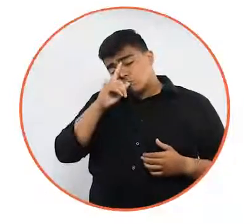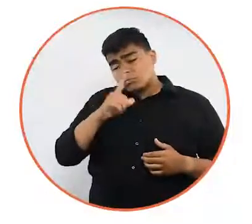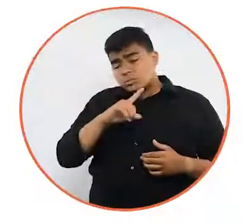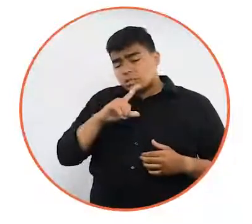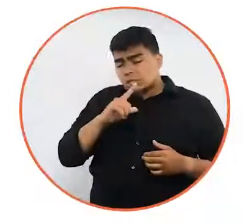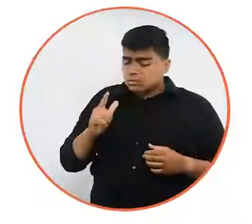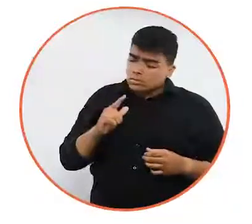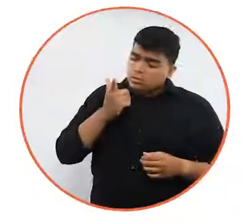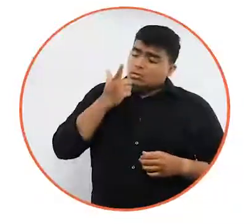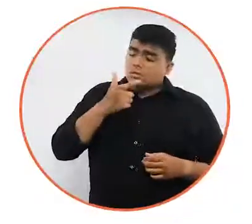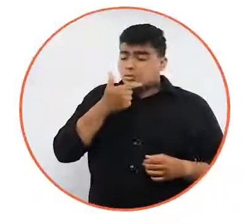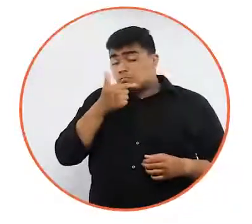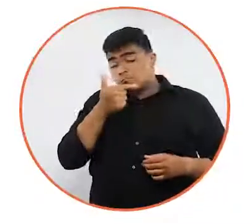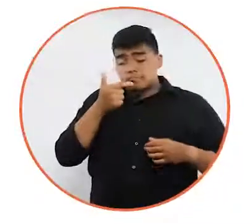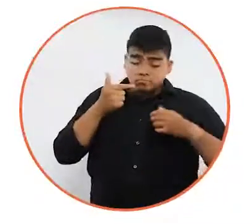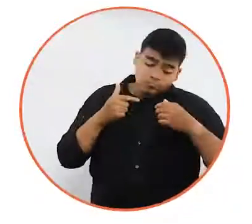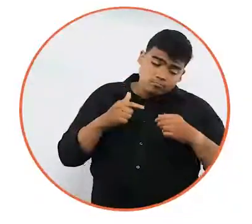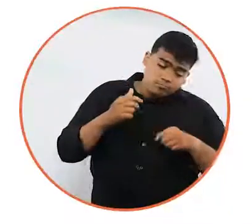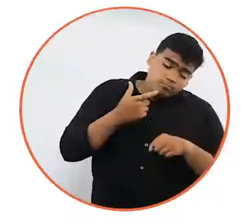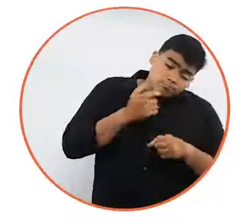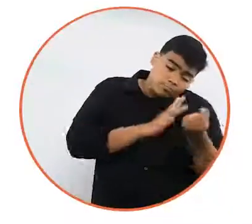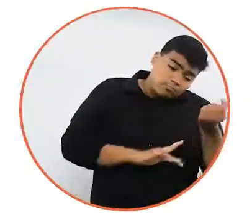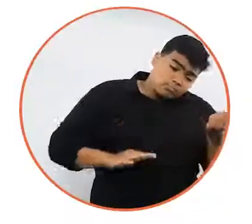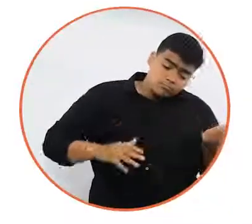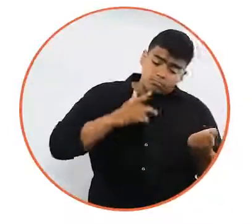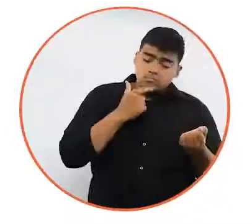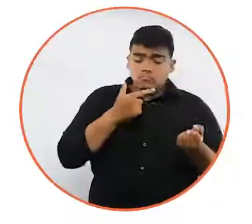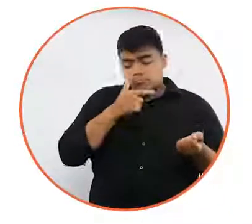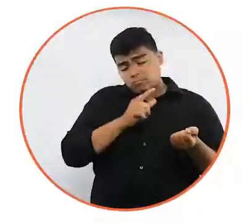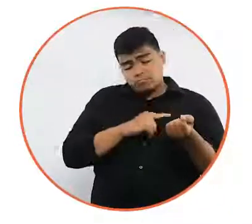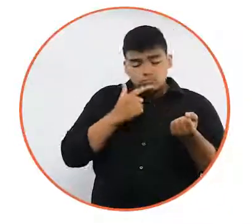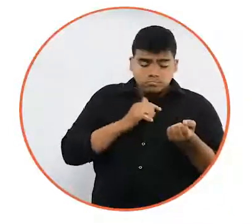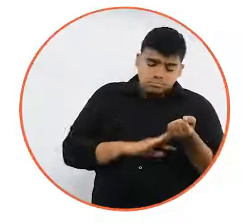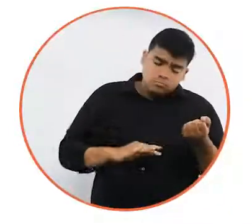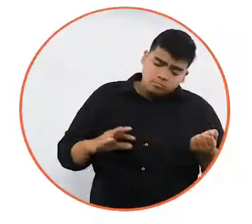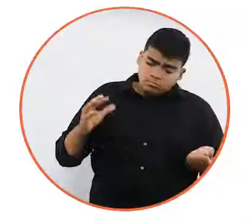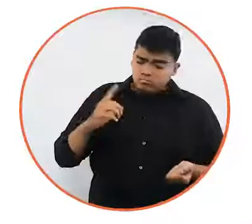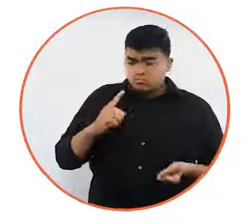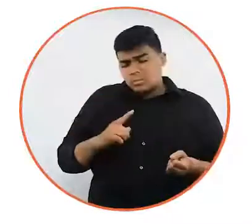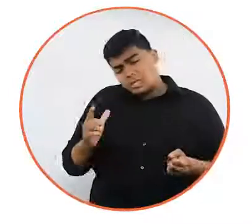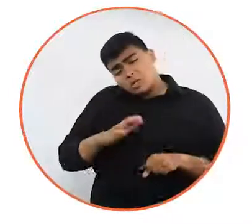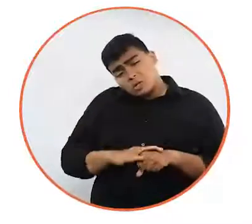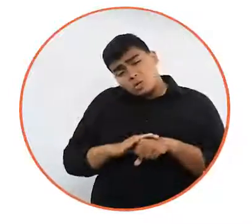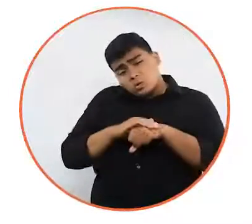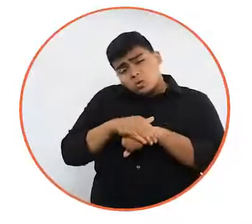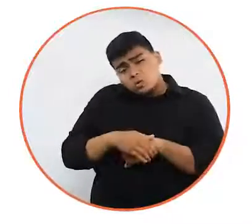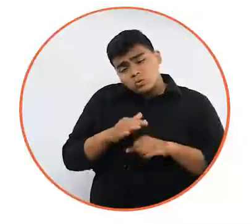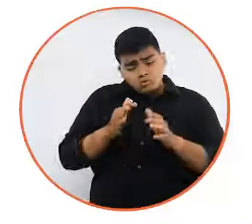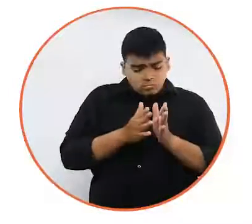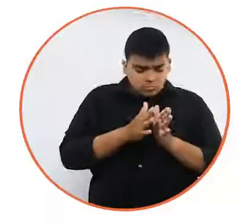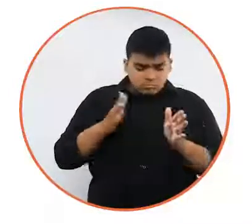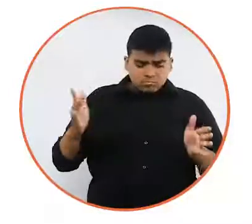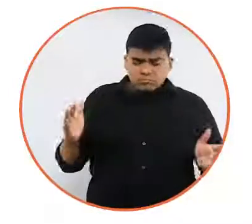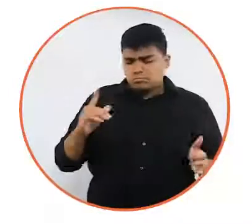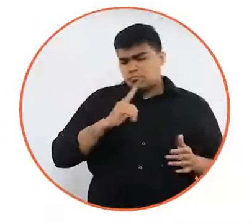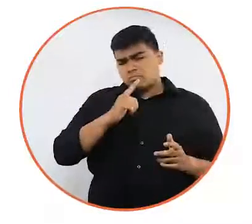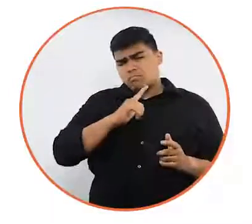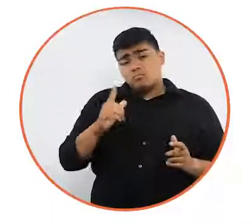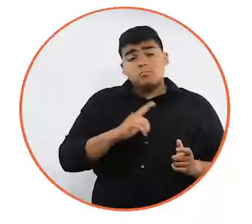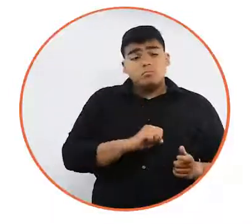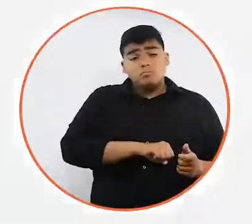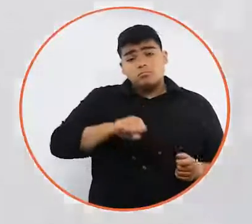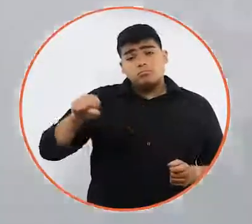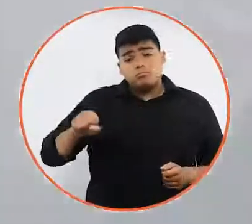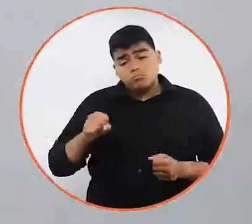sangra e ri, e que sangra e ri. A vida anoitece provisória, centuriões, sentinelas, do Oiapoque